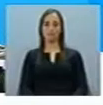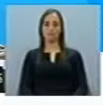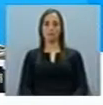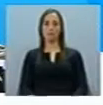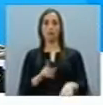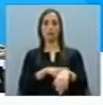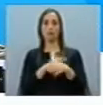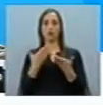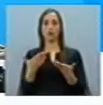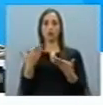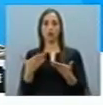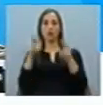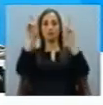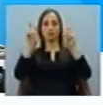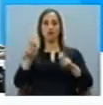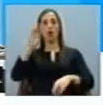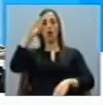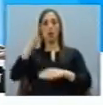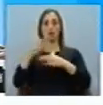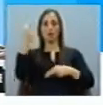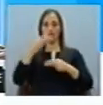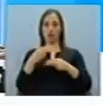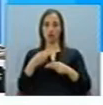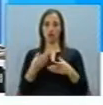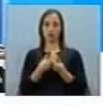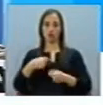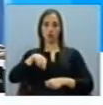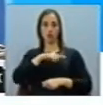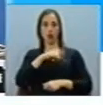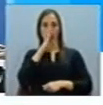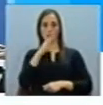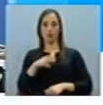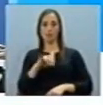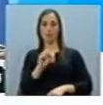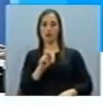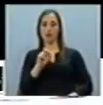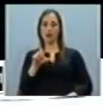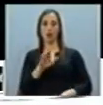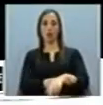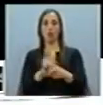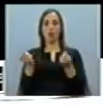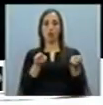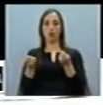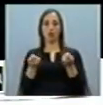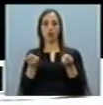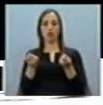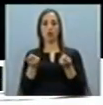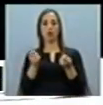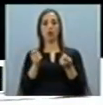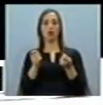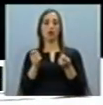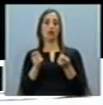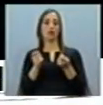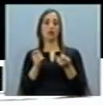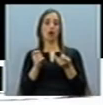Altura agora para a rubrica A Última Fronteira. Está connosco, como é habitual, Miguel Gonçalves, o Coordenador Nacional da Sociedade Planetária. Bom dia, Miguel.